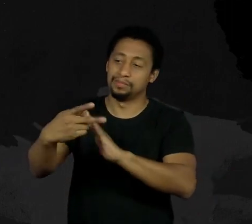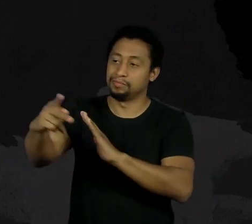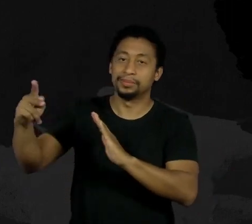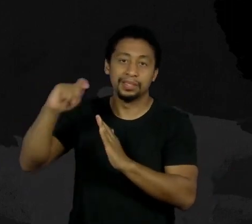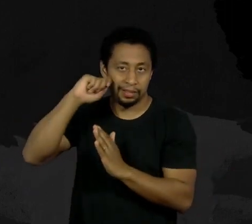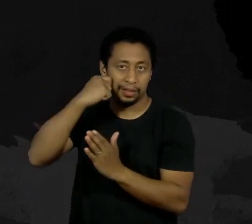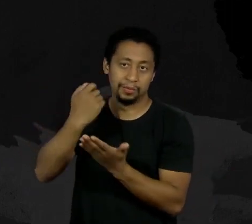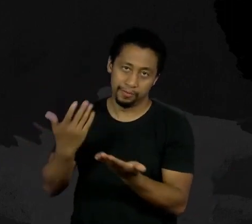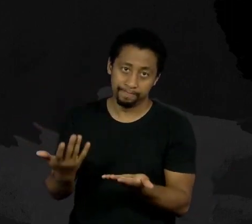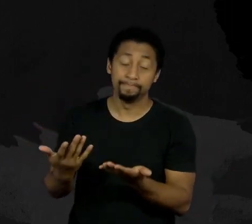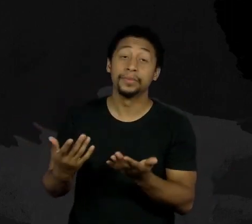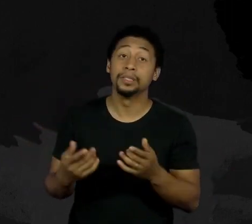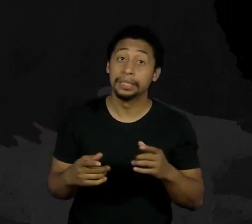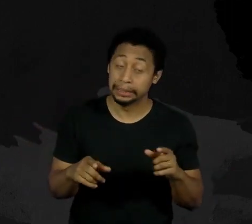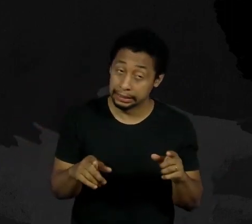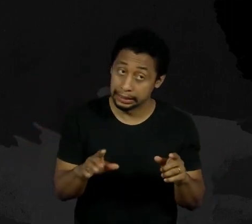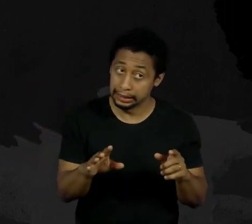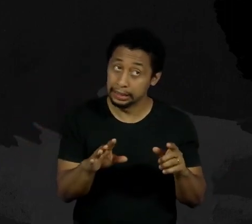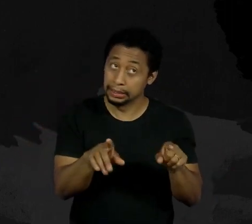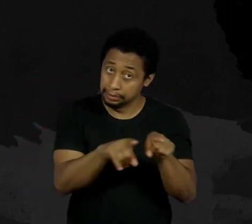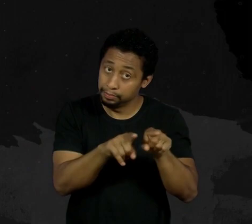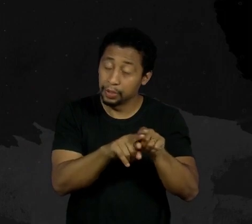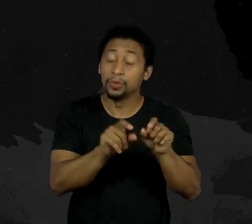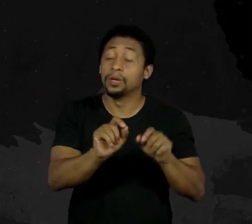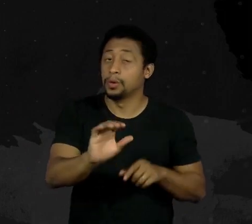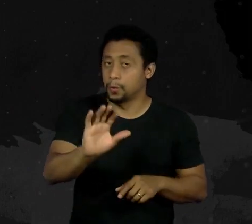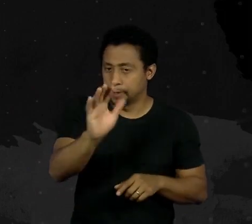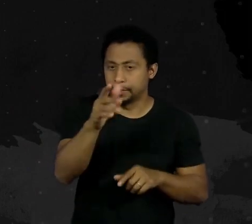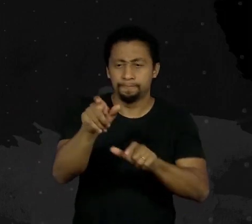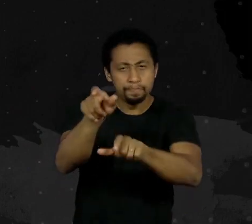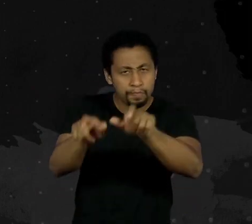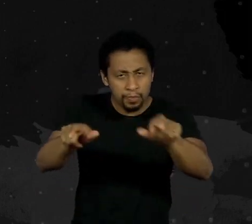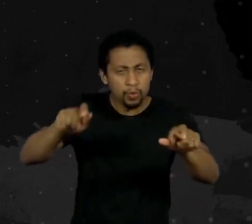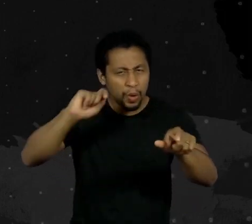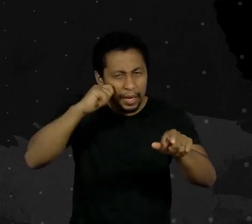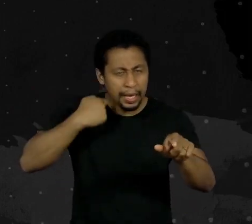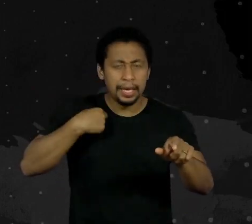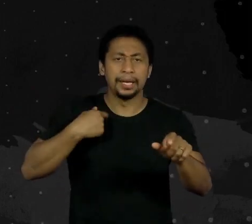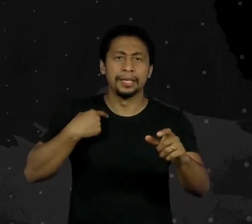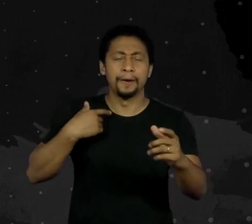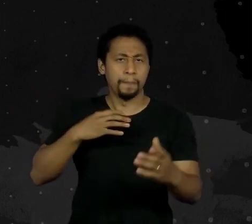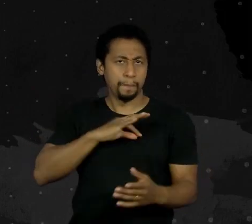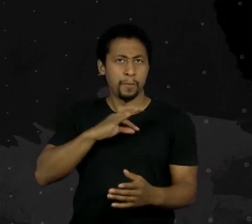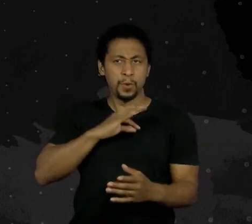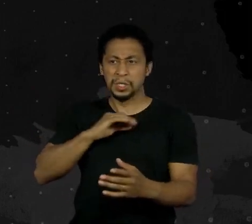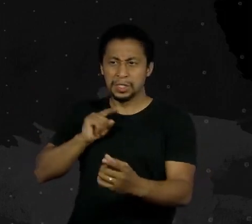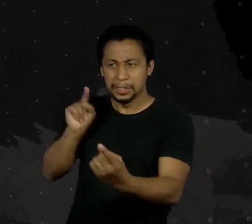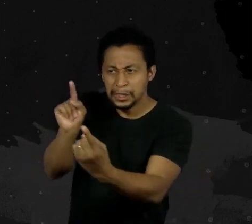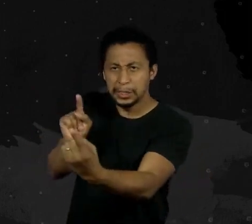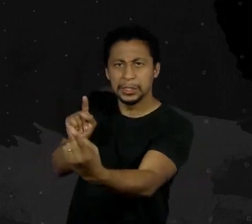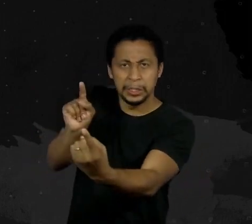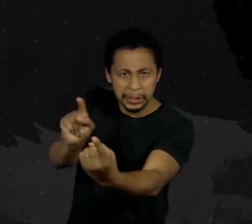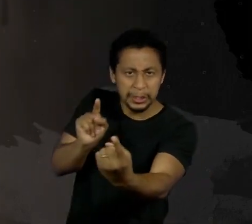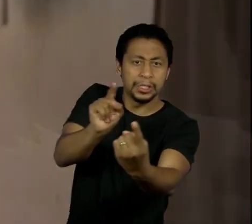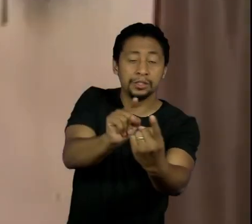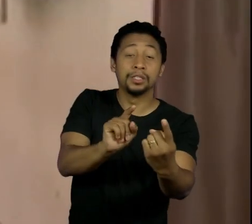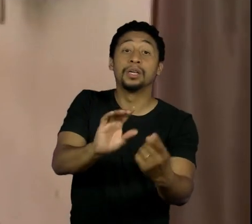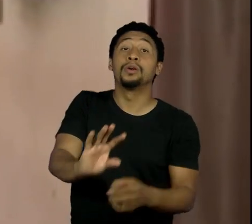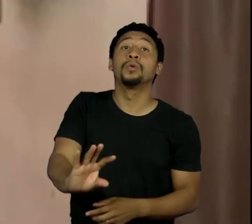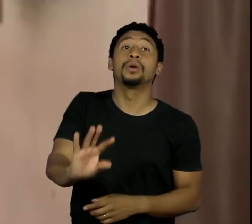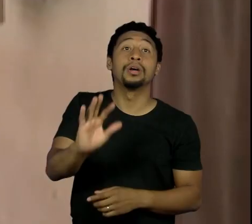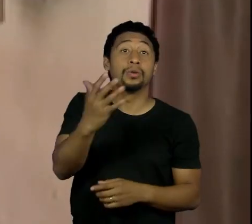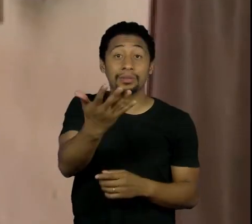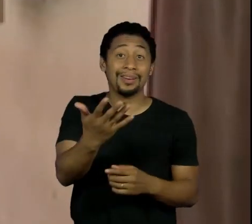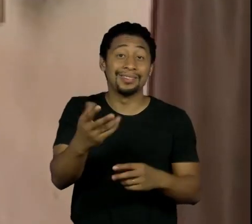por último, você tem que, quanto mais pessoas negras são abordadas recorrentemente, isso impulsiona e serve como combustível também para o que a gente chama